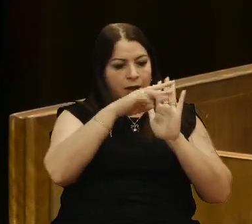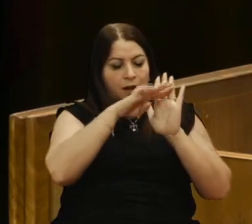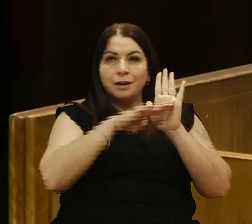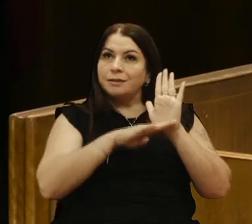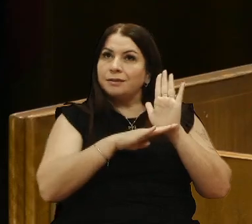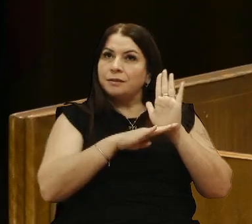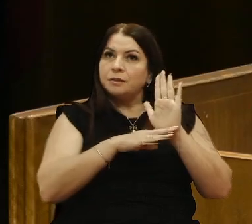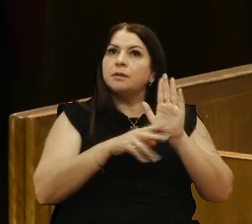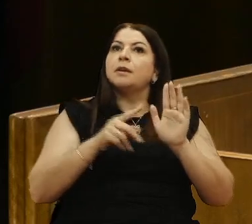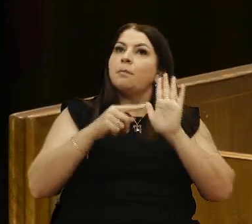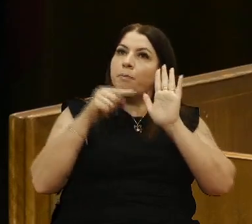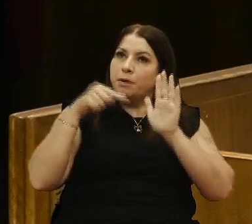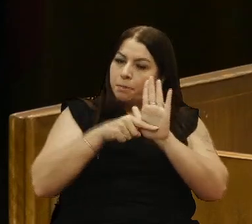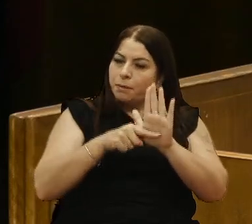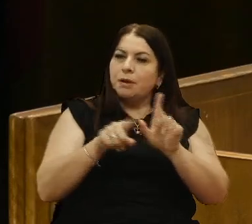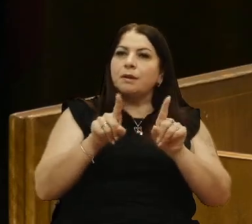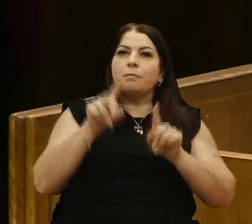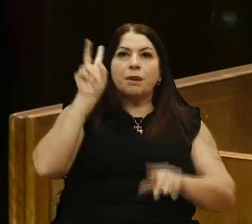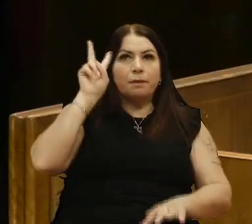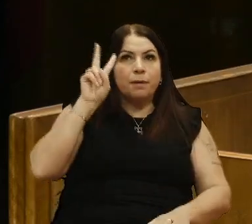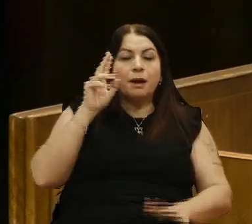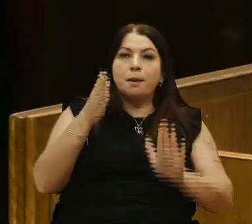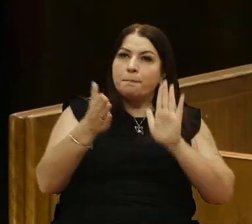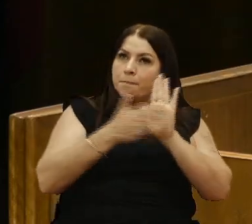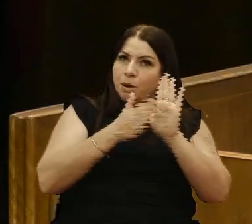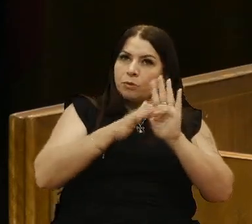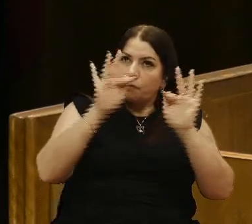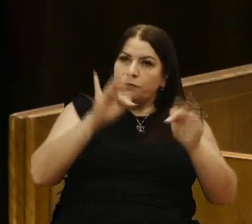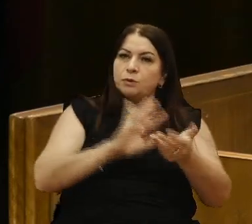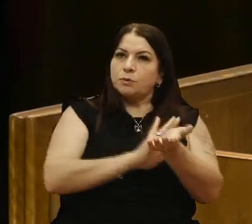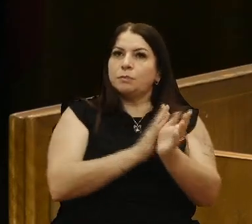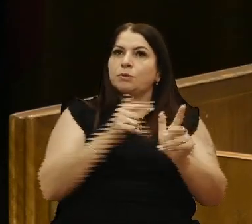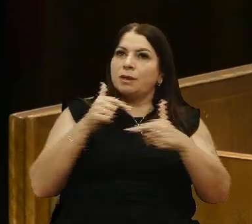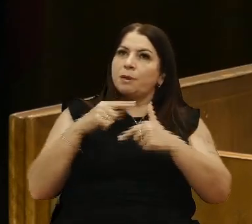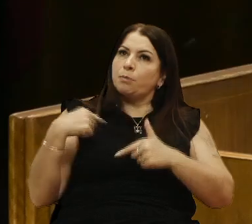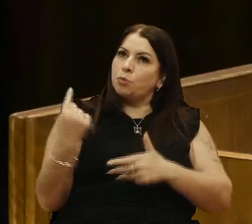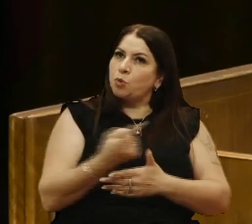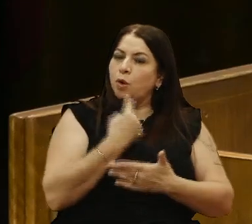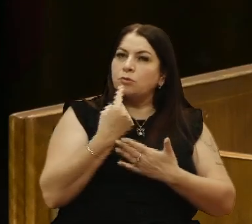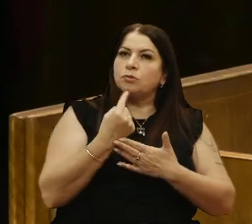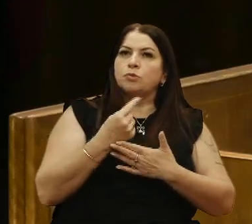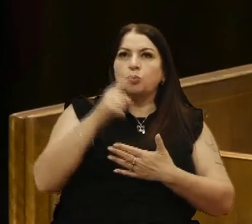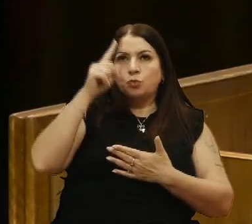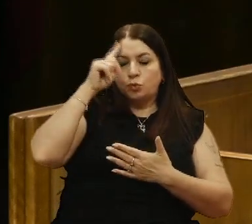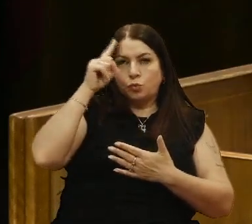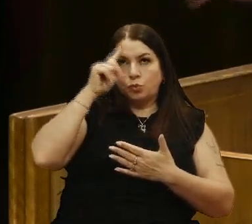também para nos lembrar que a pauta antirracista precisa ser trabalhada por nós